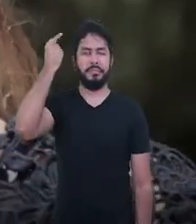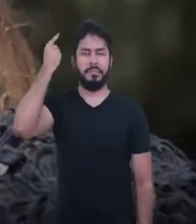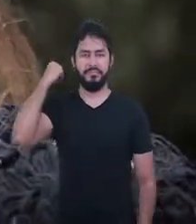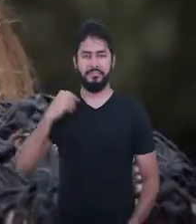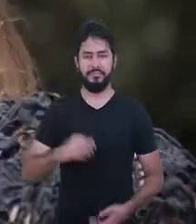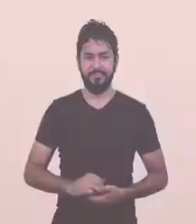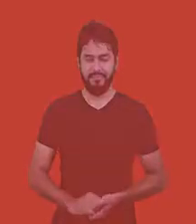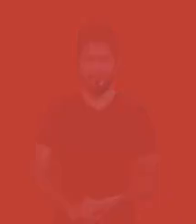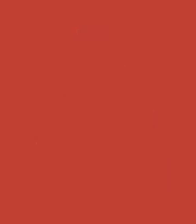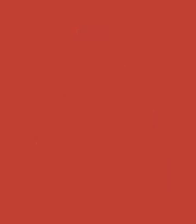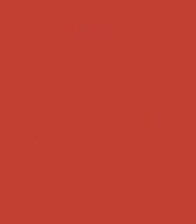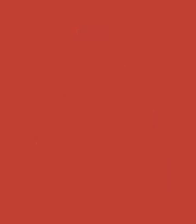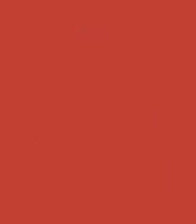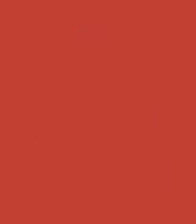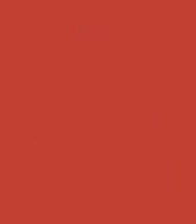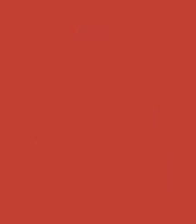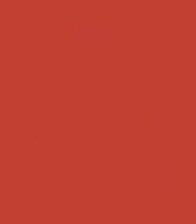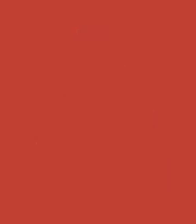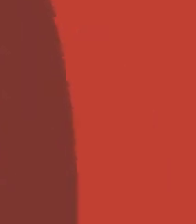tempo.